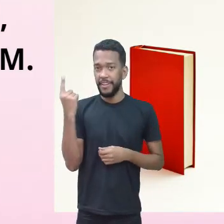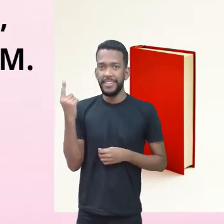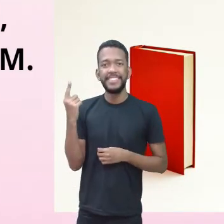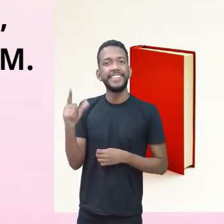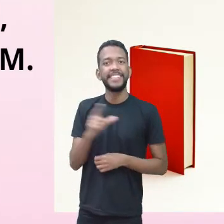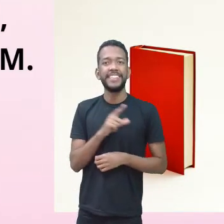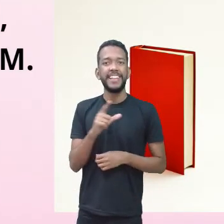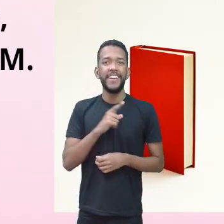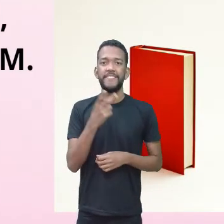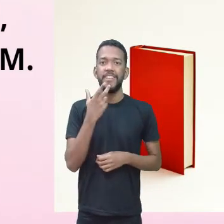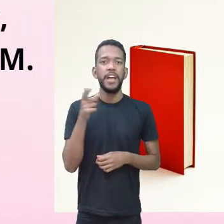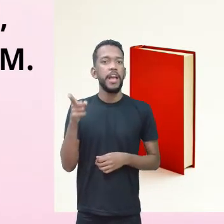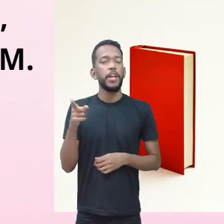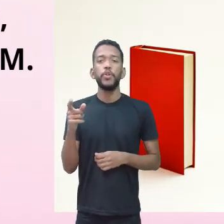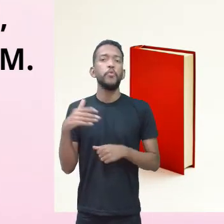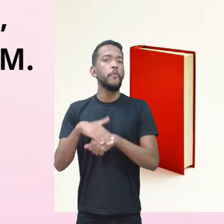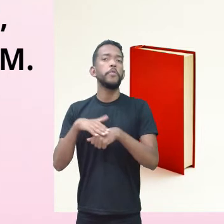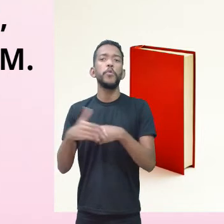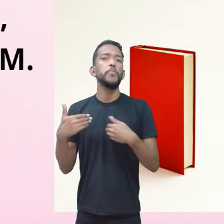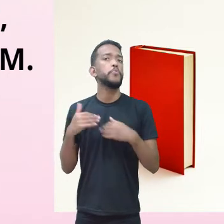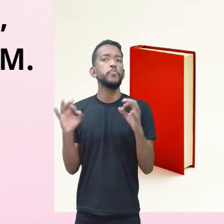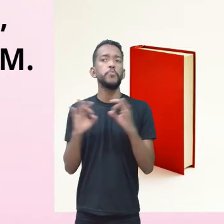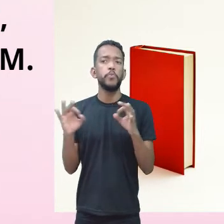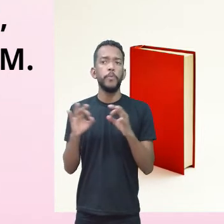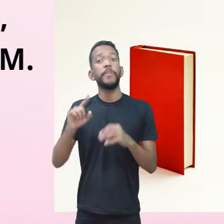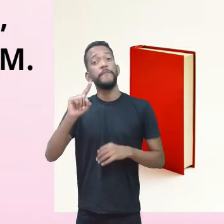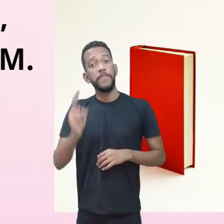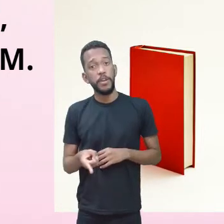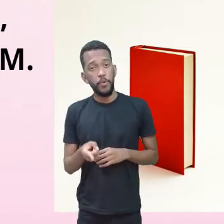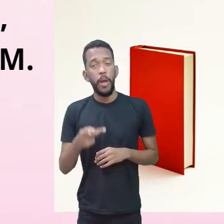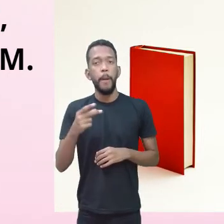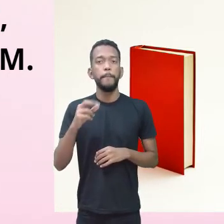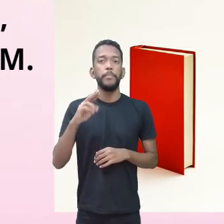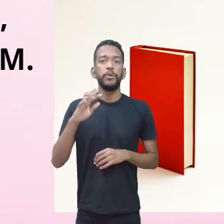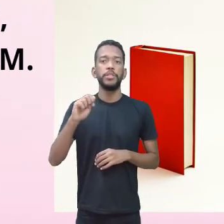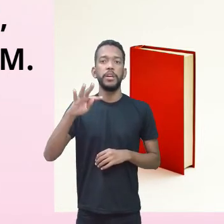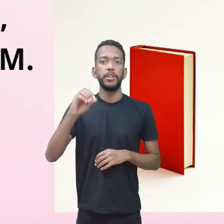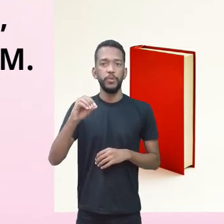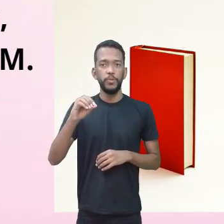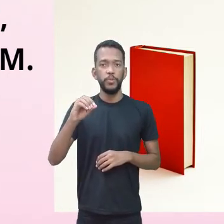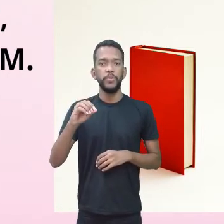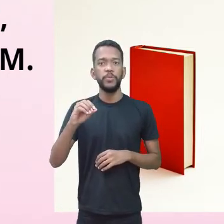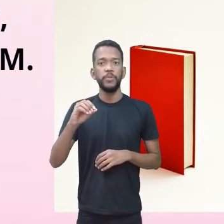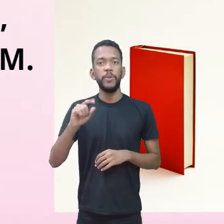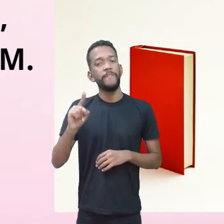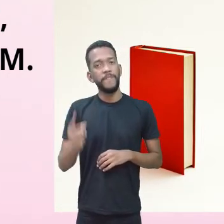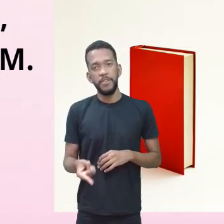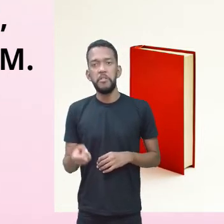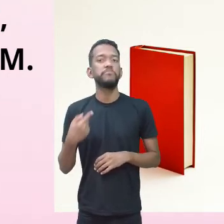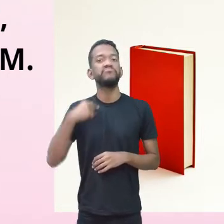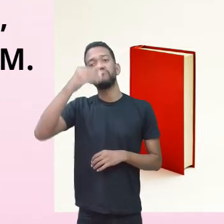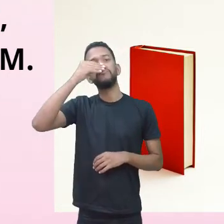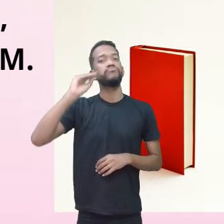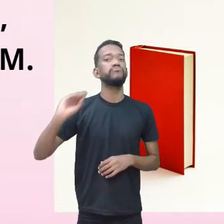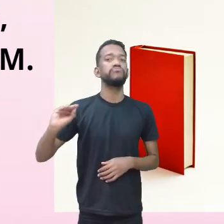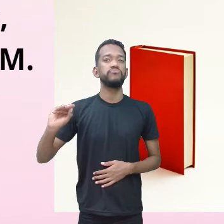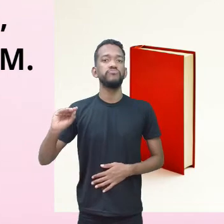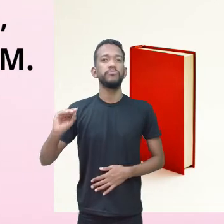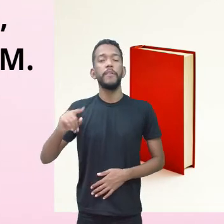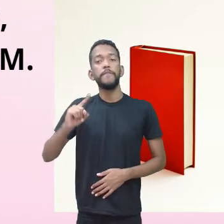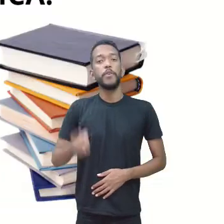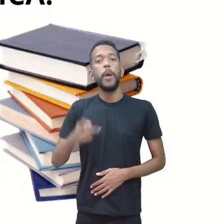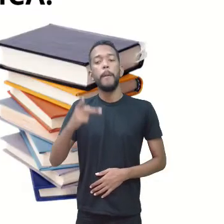ele não conversa mais comigo, vírgula, portanto, vírgula, portanto.